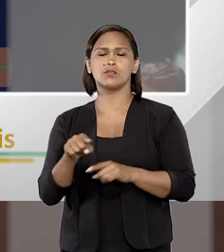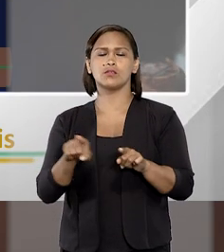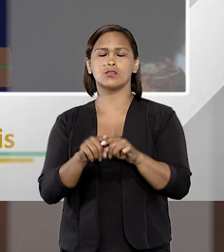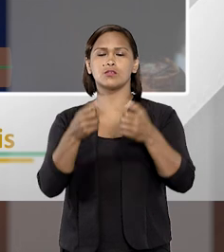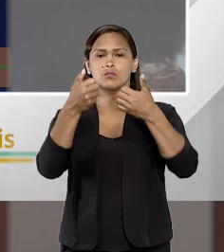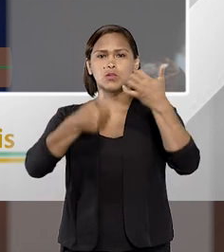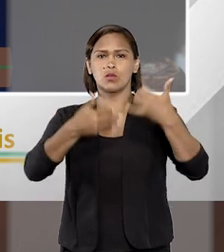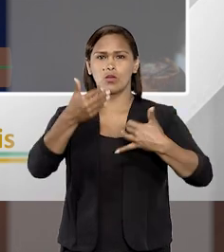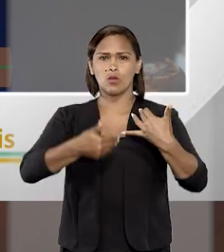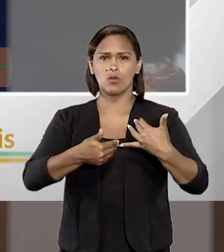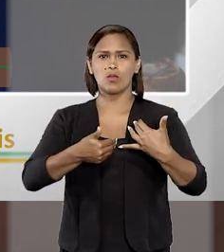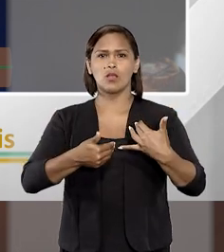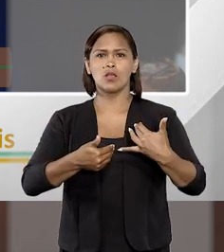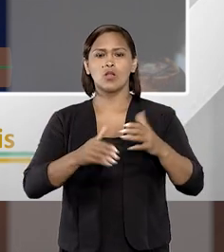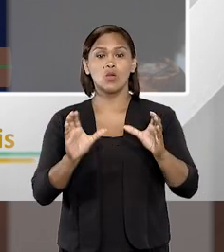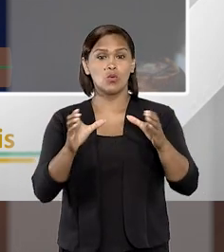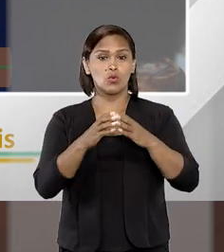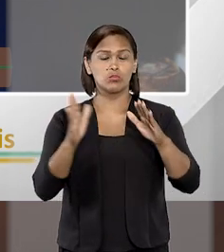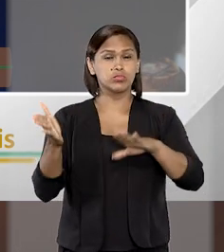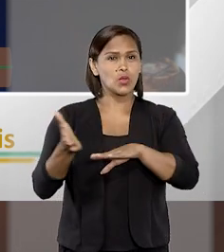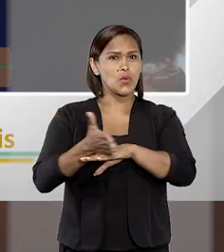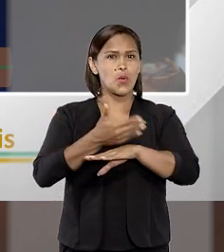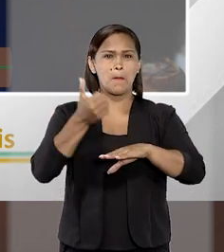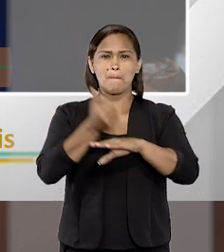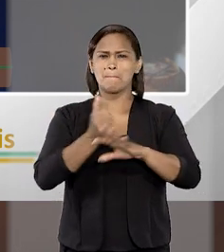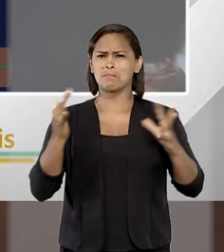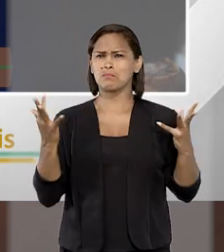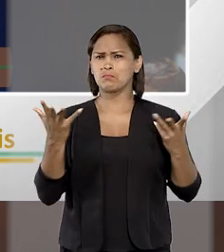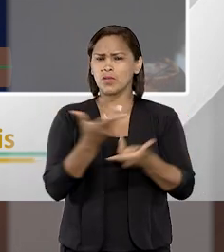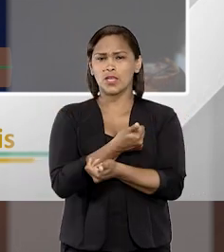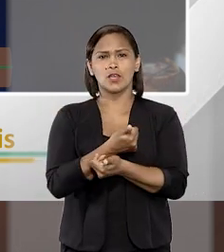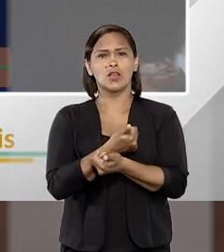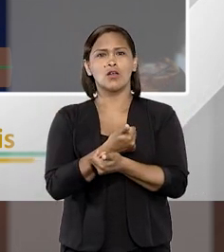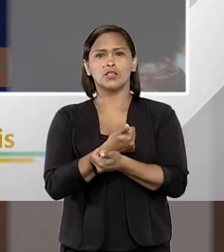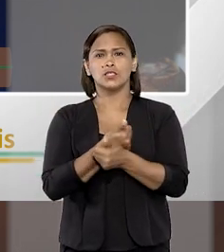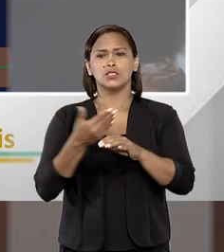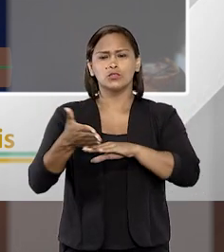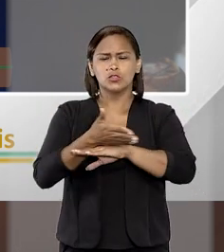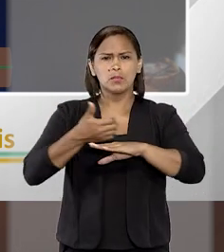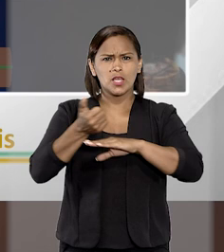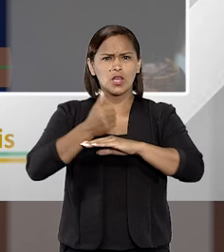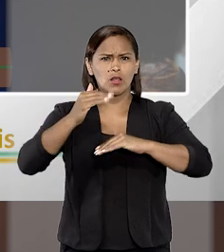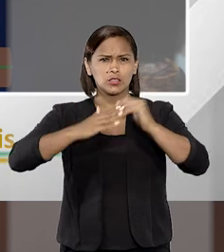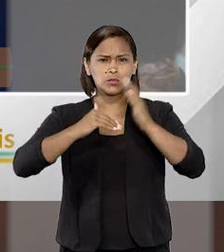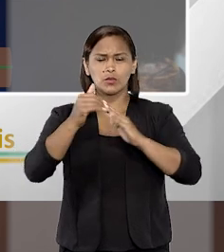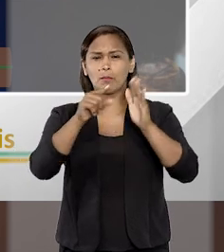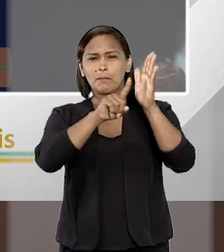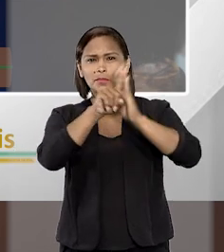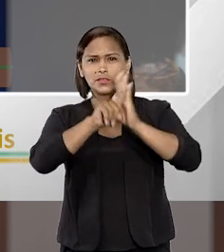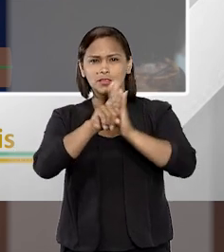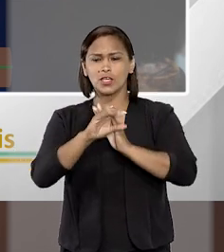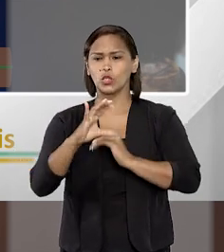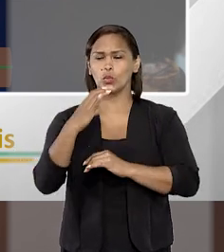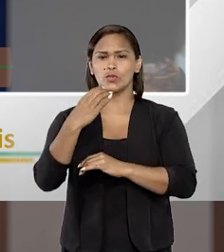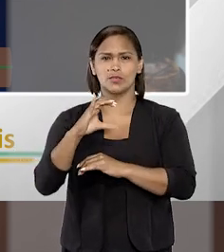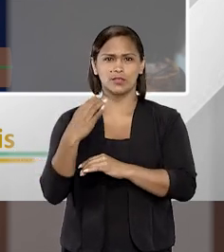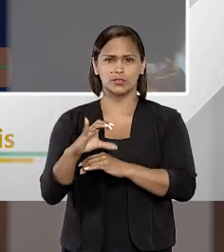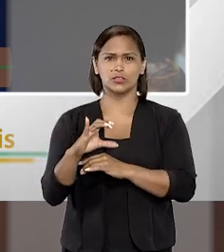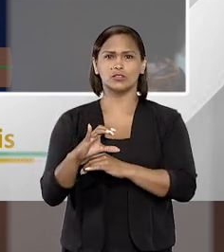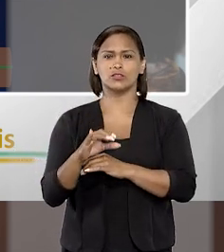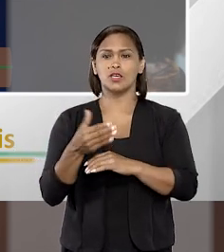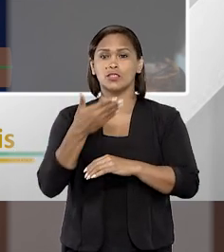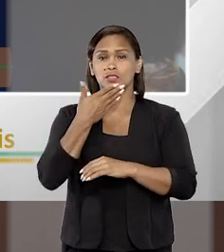grupo de uma qualidade excepcional são os melhores profissionais melhores pesquisadores cientistas